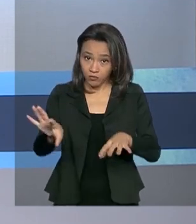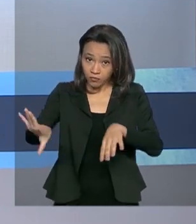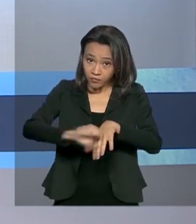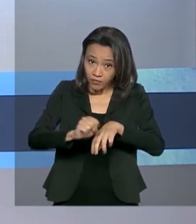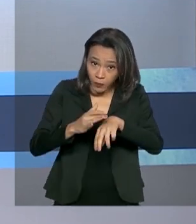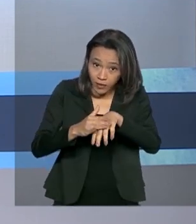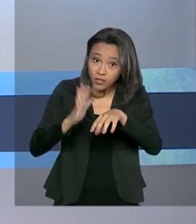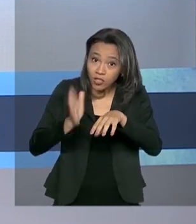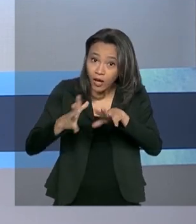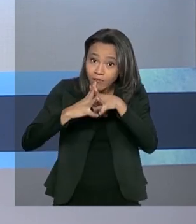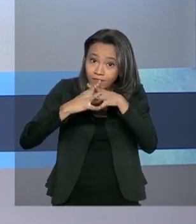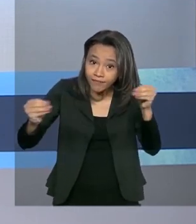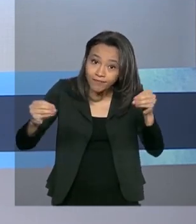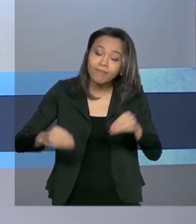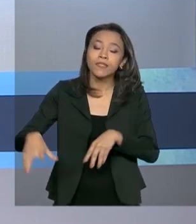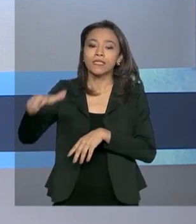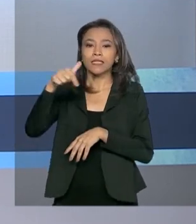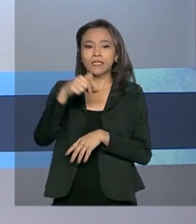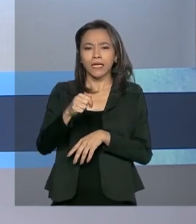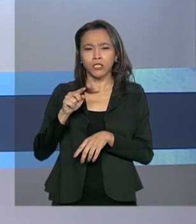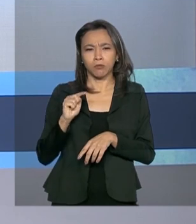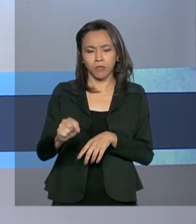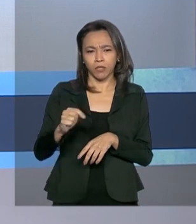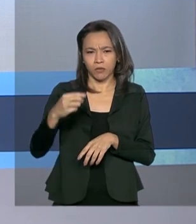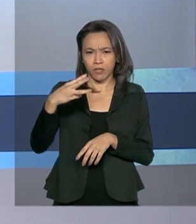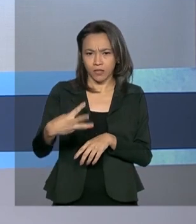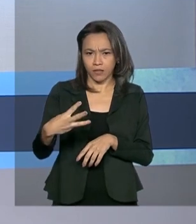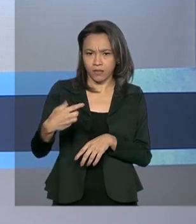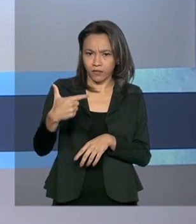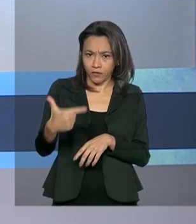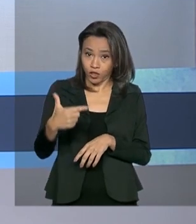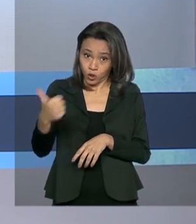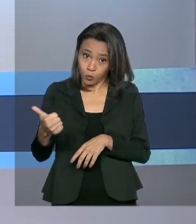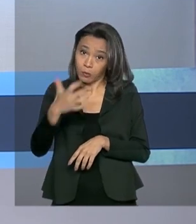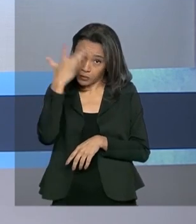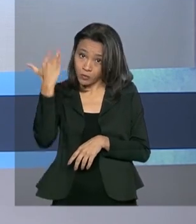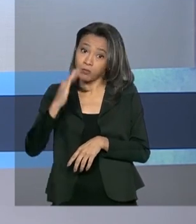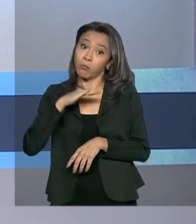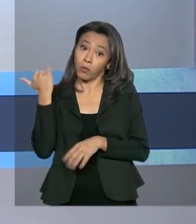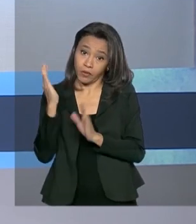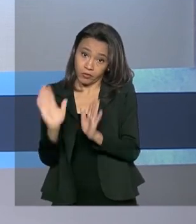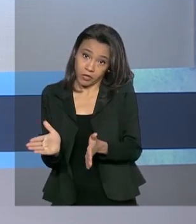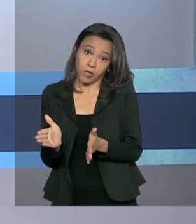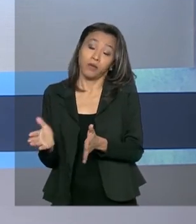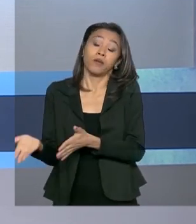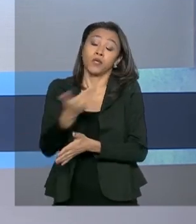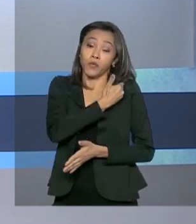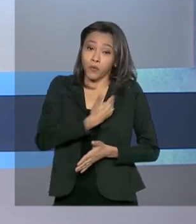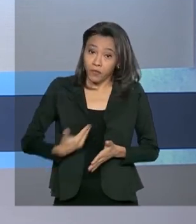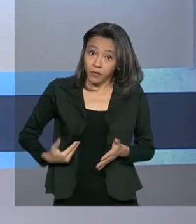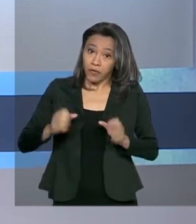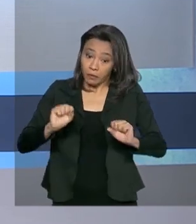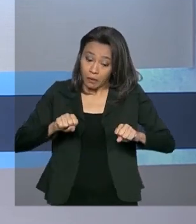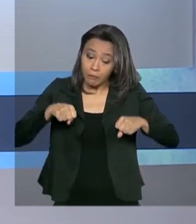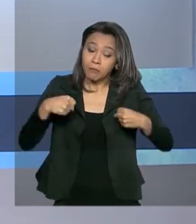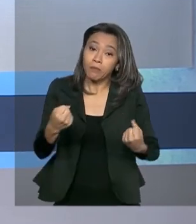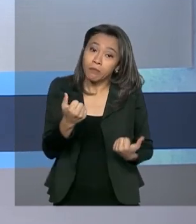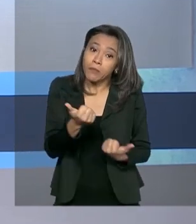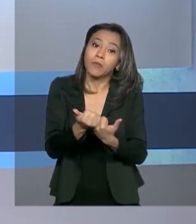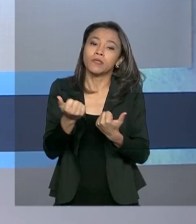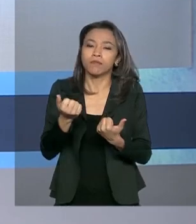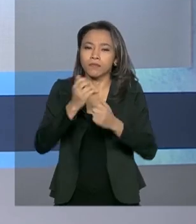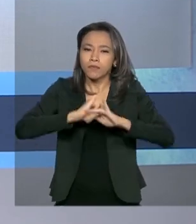estão curados 7321 pessoas morreram e o governo reforça a transparência dos dados